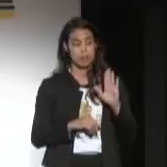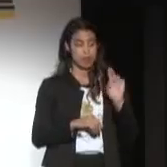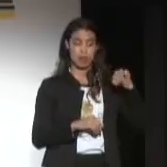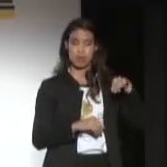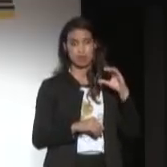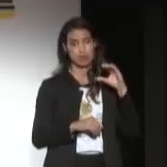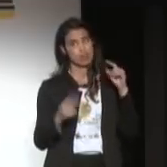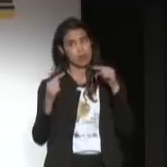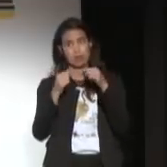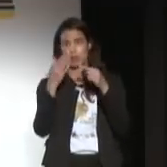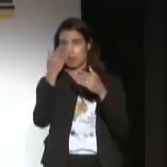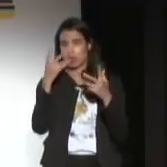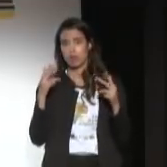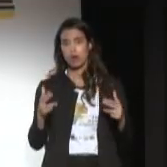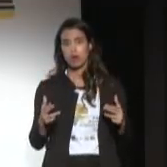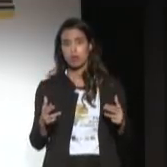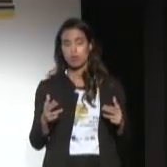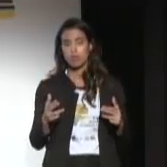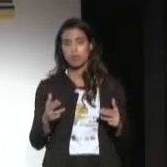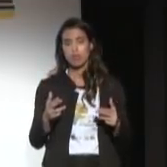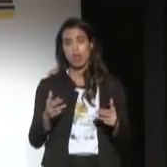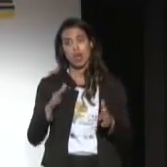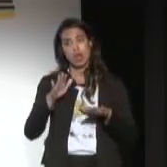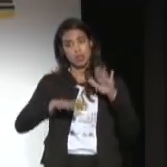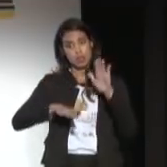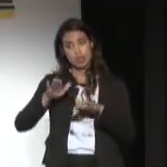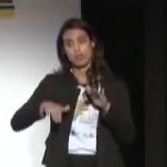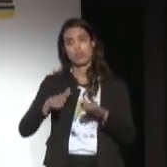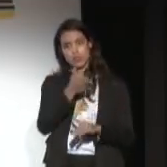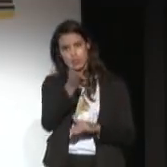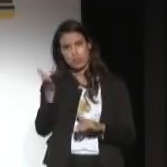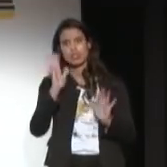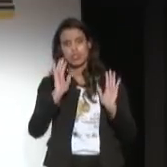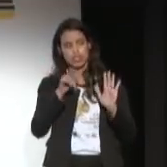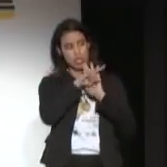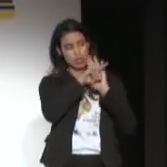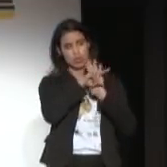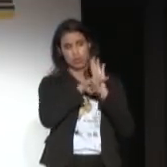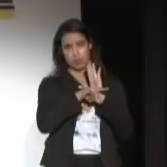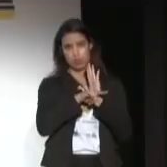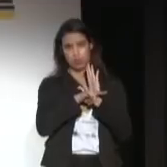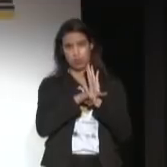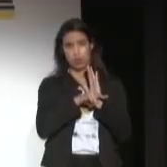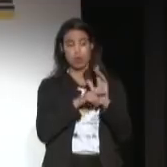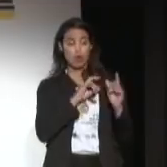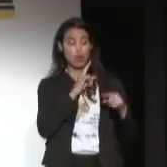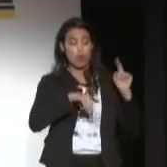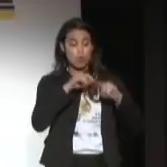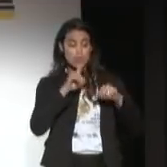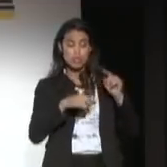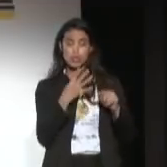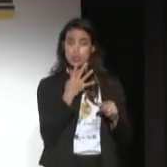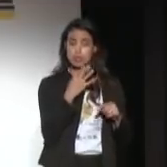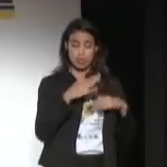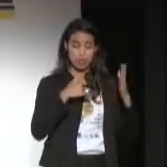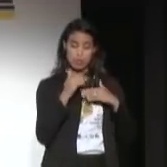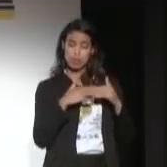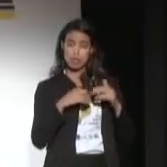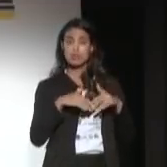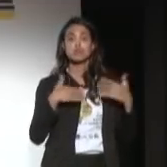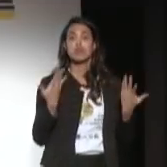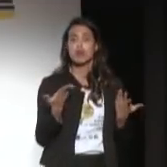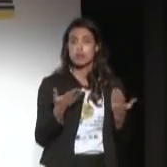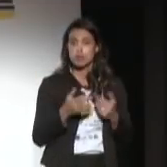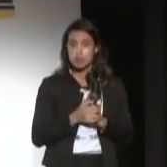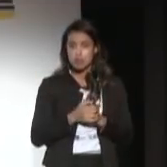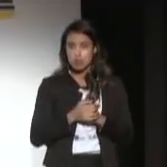Talvez muitos aqui, como eu, já tenham olhado, estudado e analisado quais são os objetos de conhecimentos e as habilidades. A gente vai observar